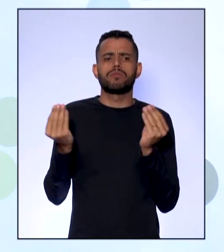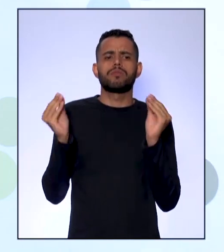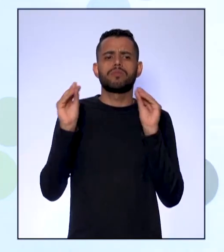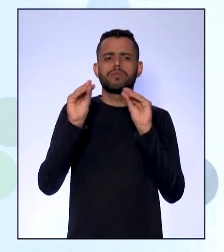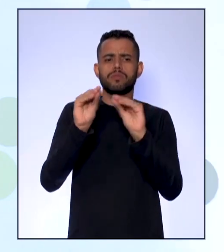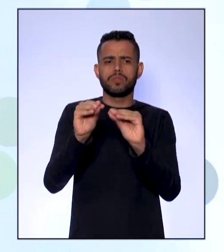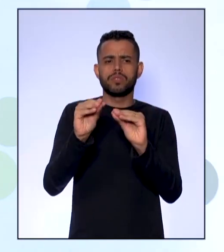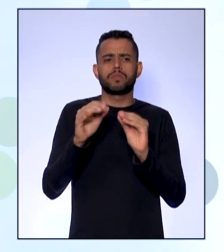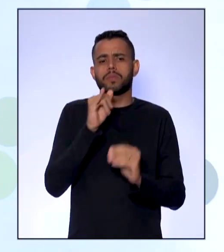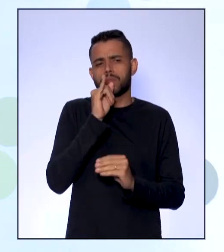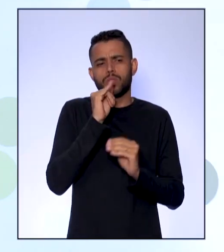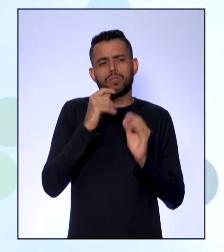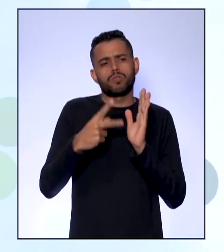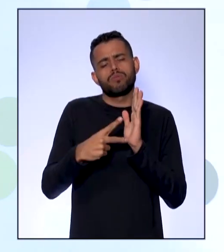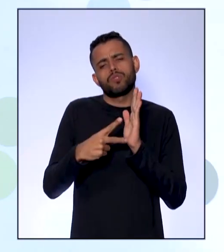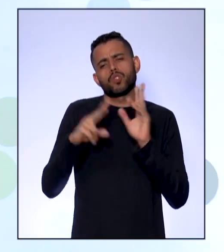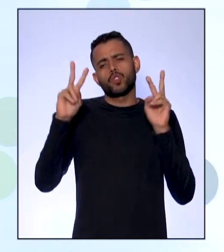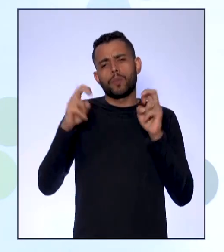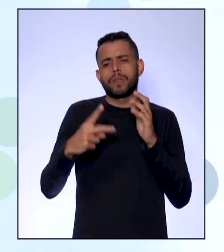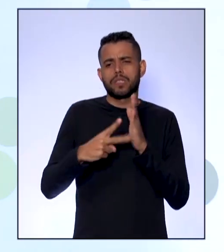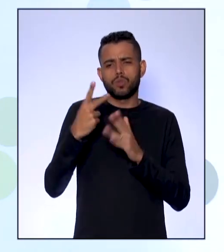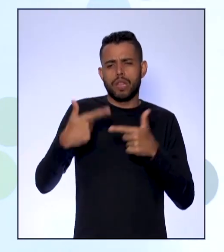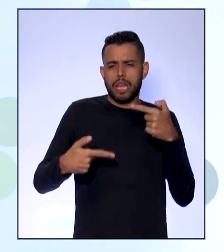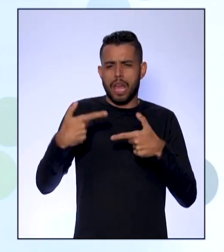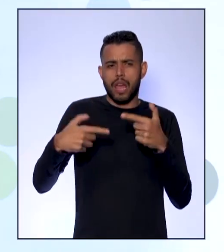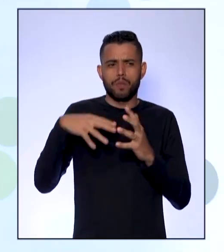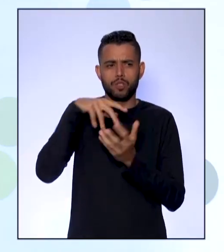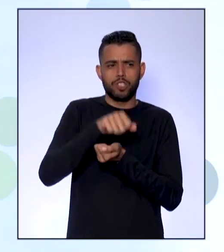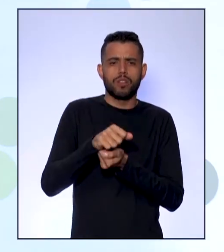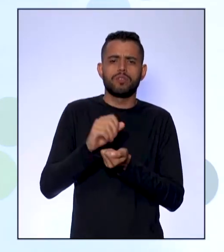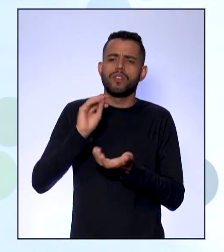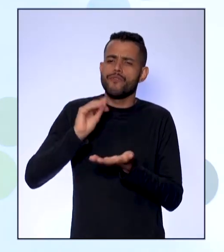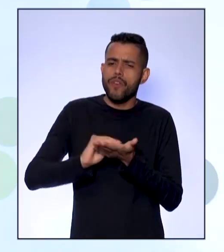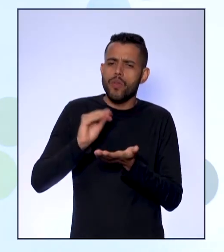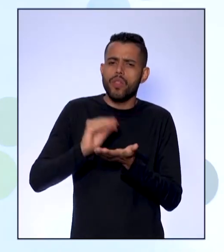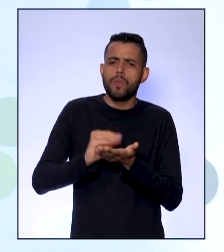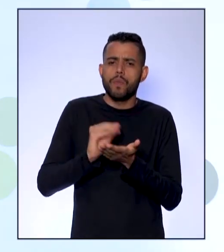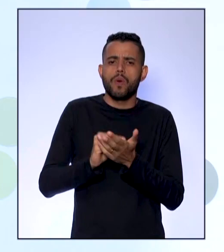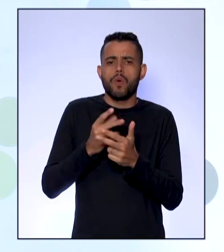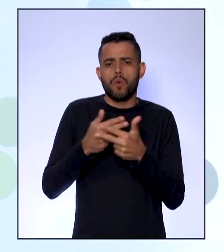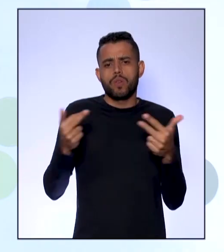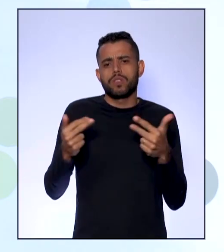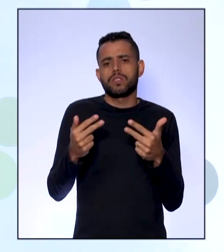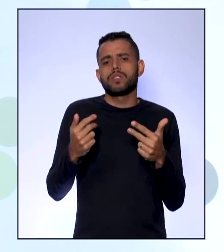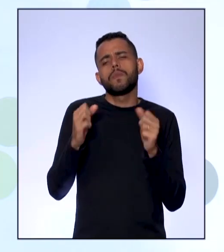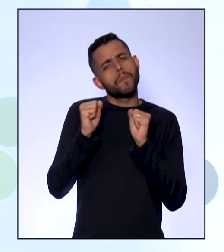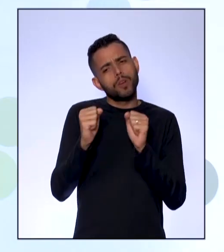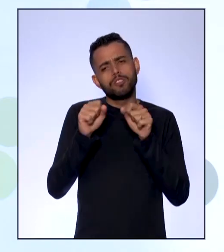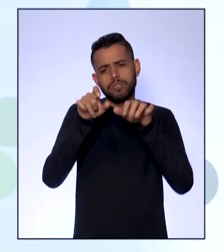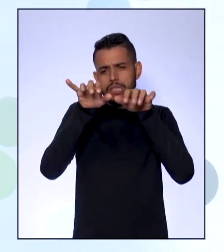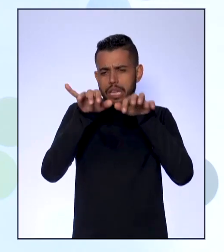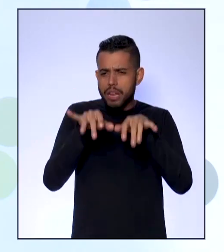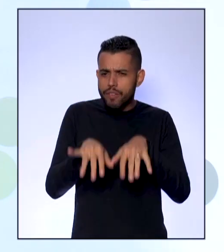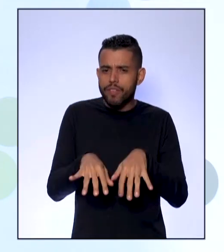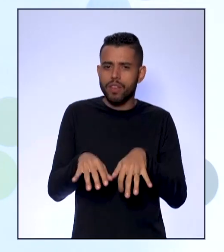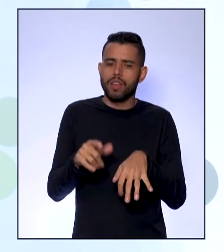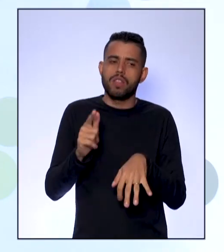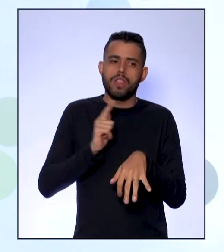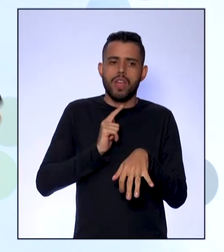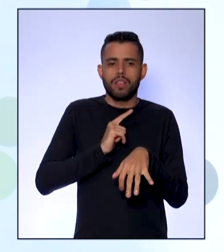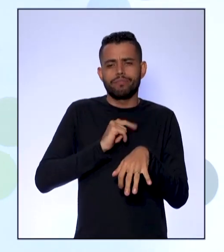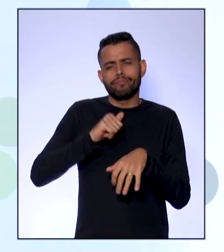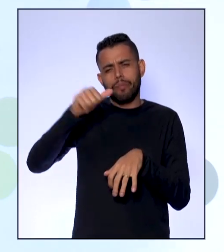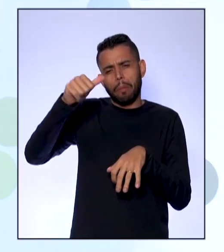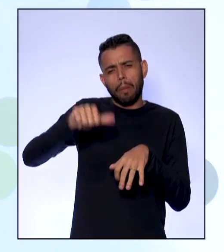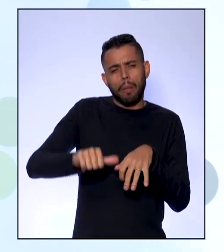sobre a Segunda Guerra Mundial está faltando ali alguma coisa. Você pode escrever, submeter para eles. Normalmente passa por um filtro, mas